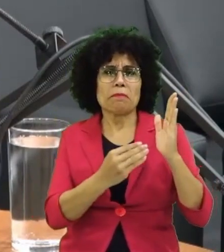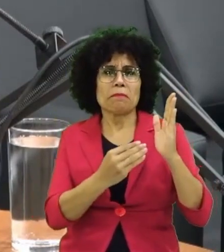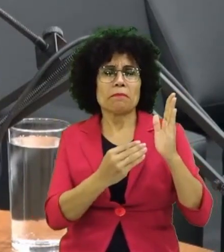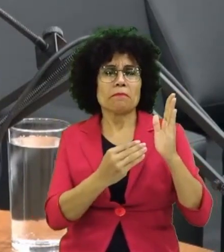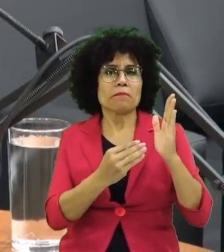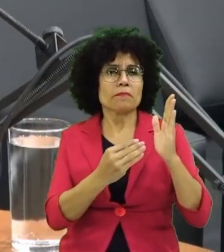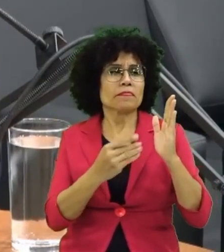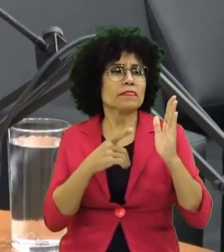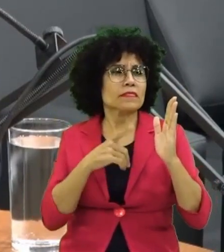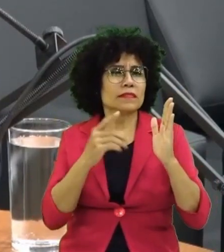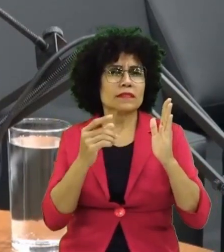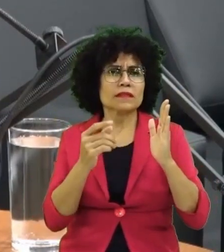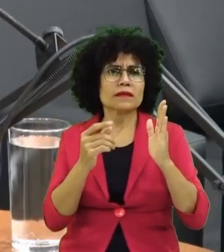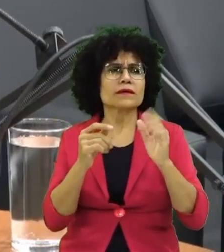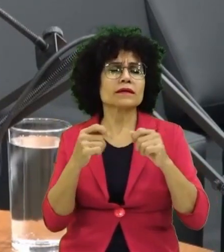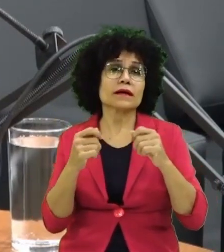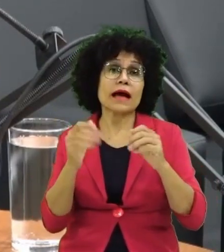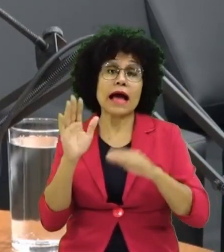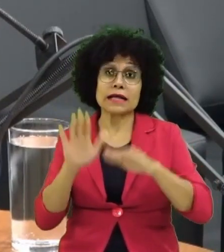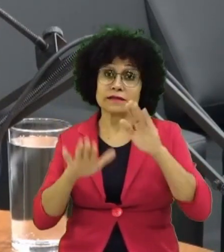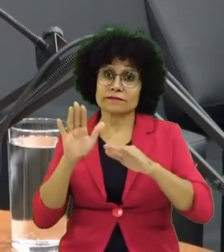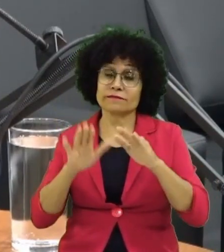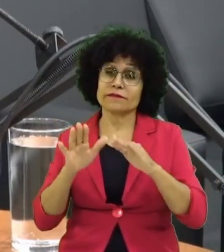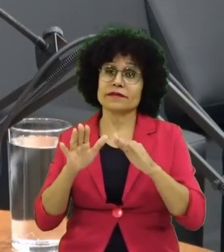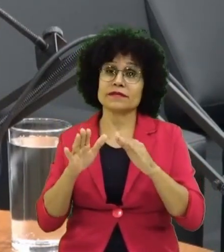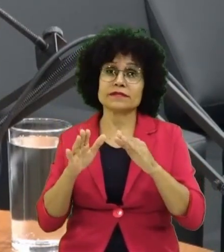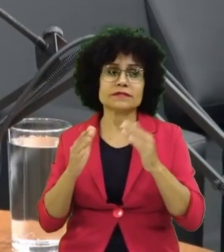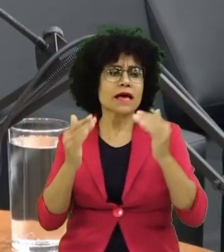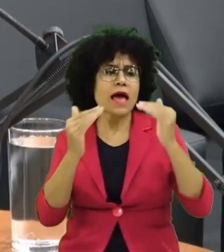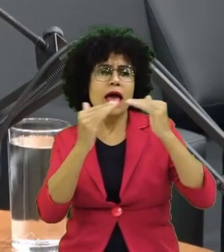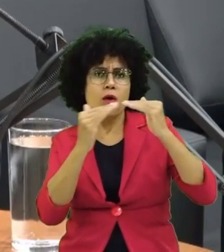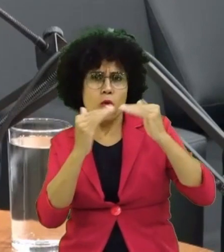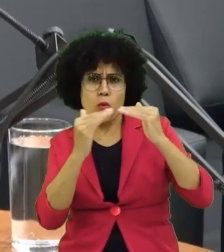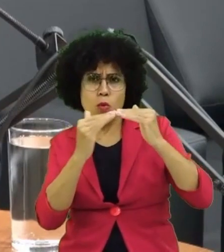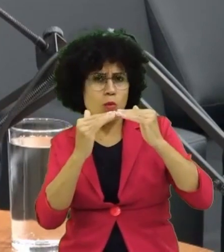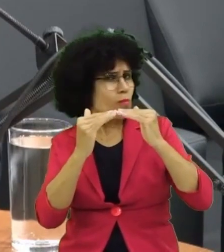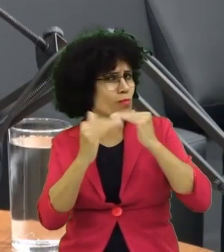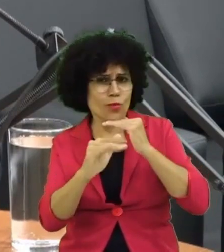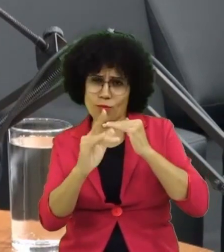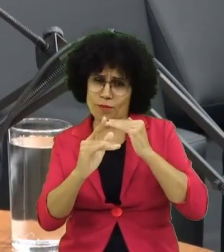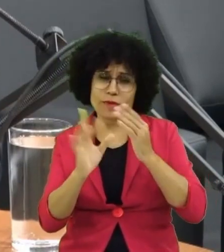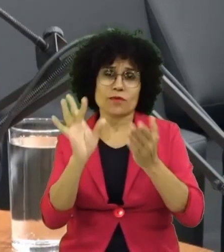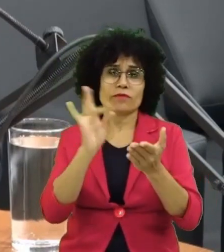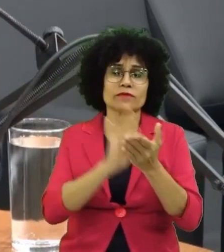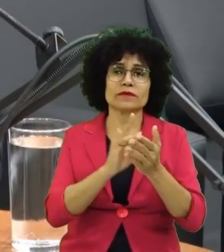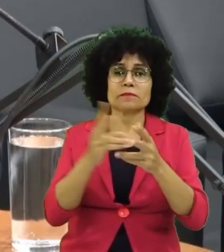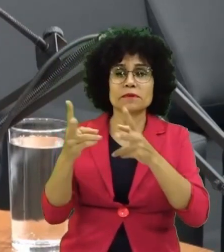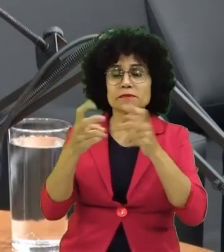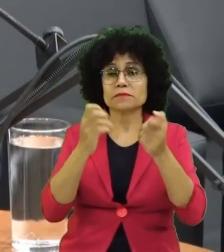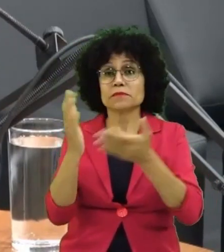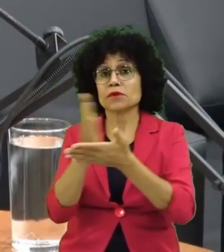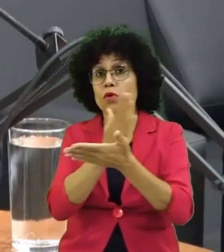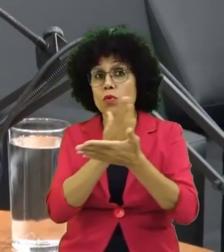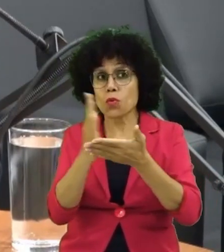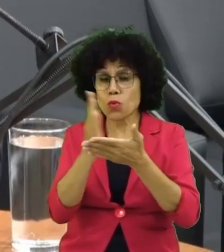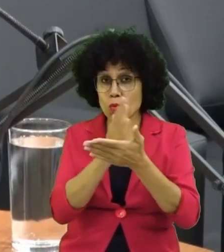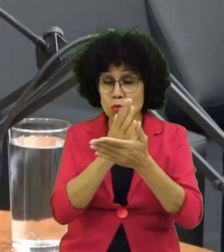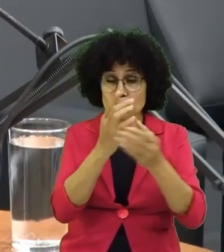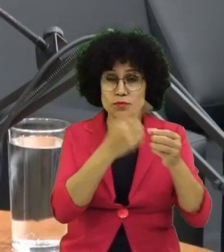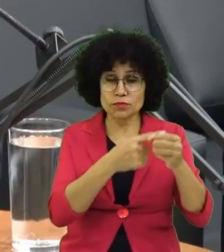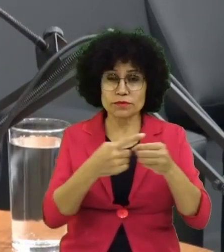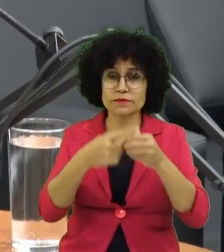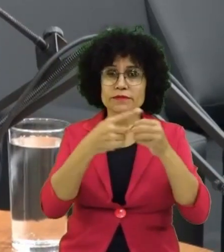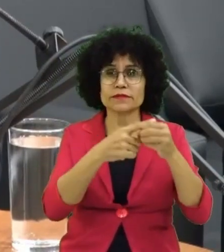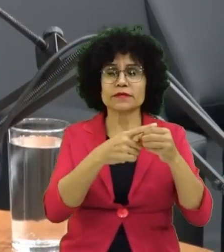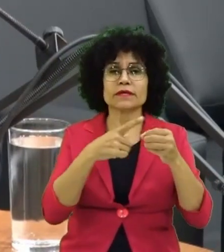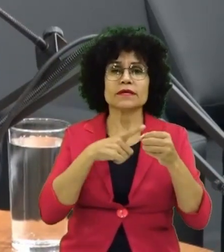SNIS, às vezes confere com a realidade. A gente pode perceber, por exemplo, que em alguns municípios nós temos